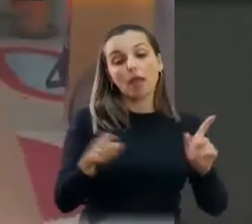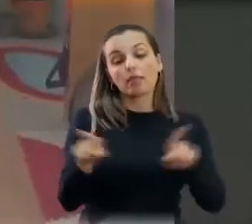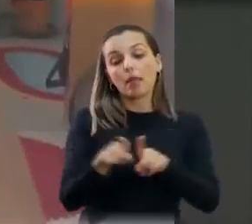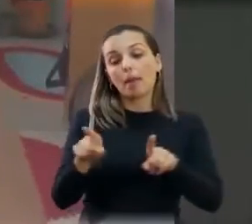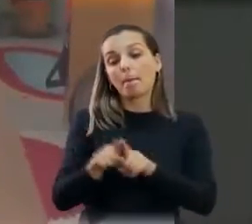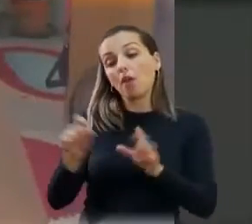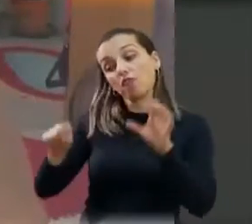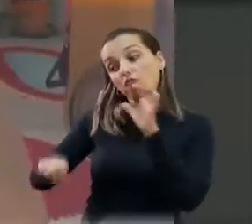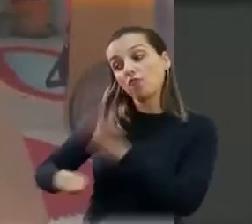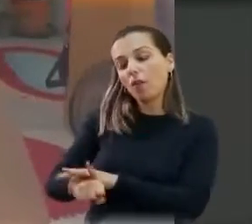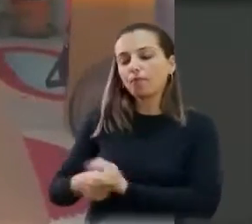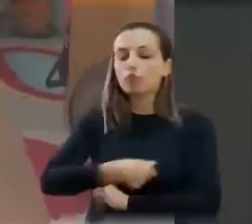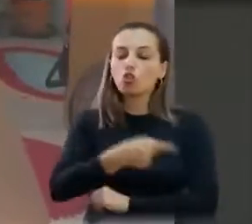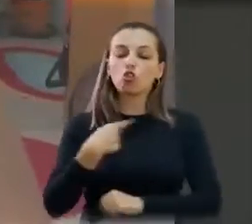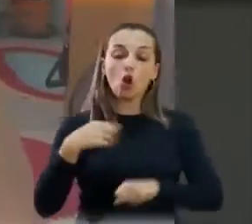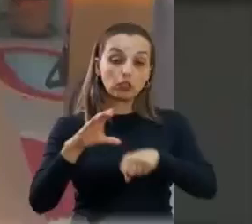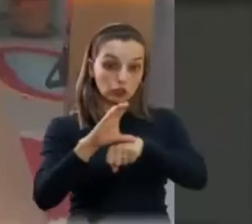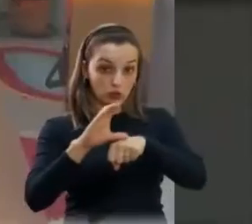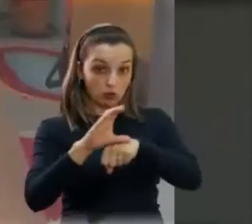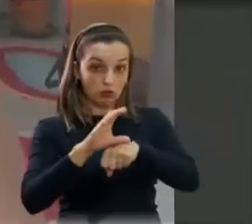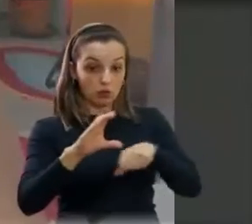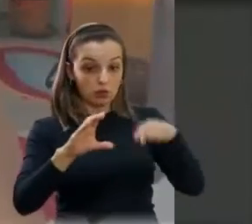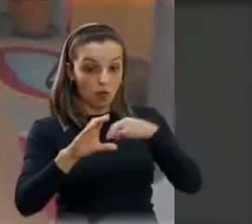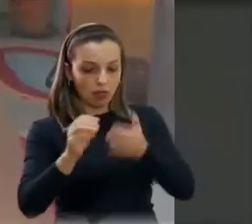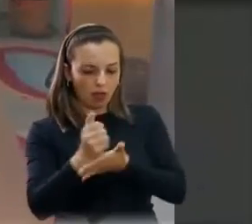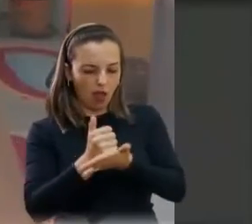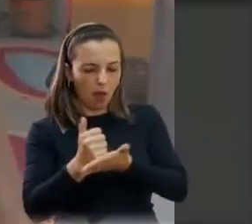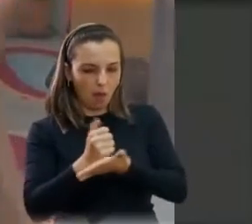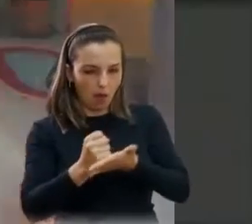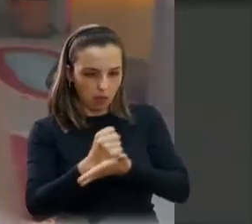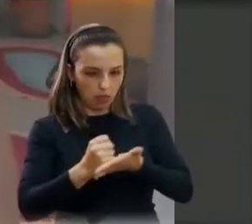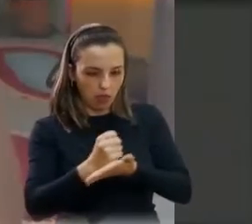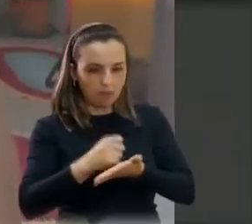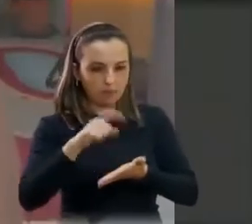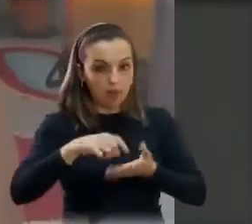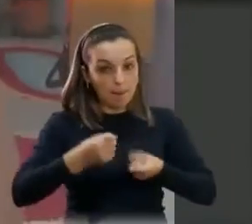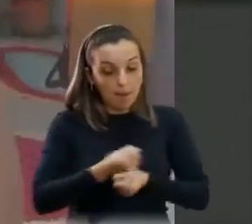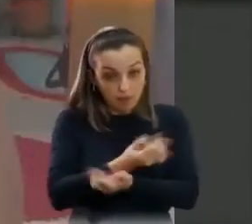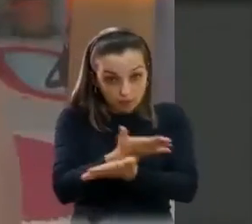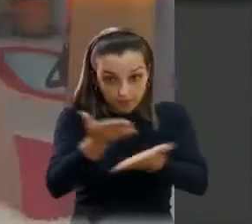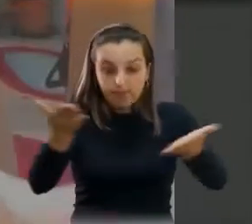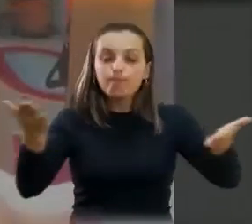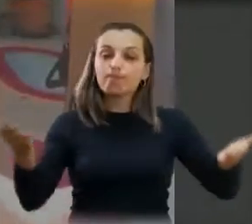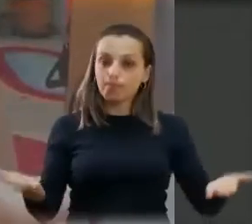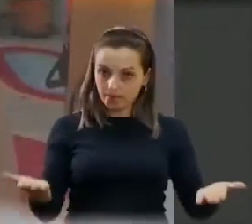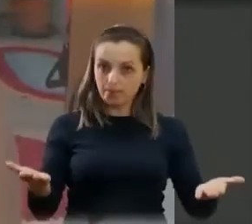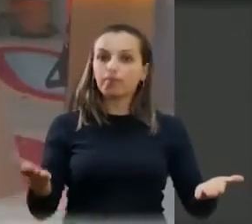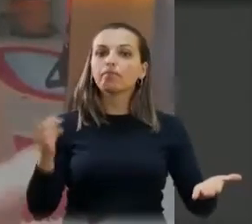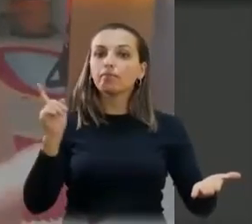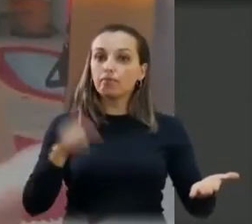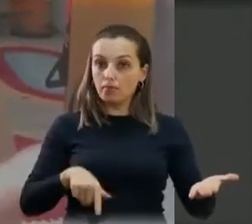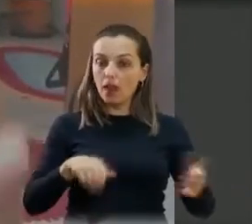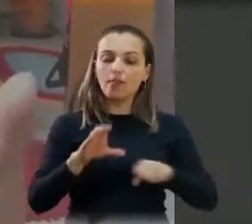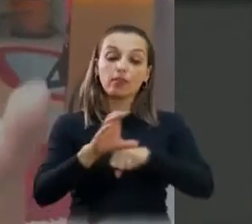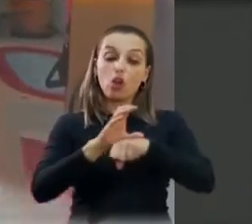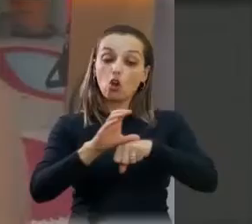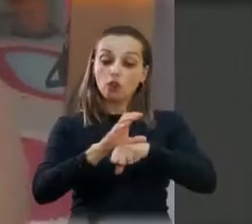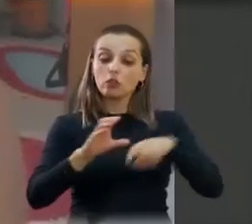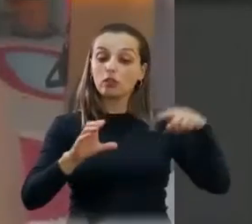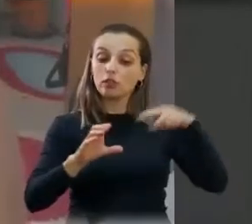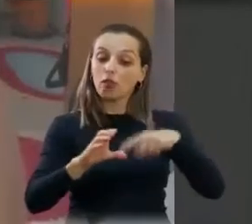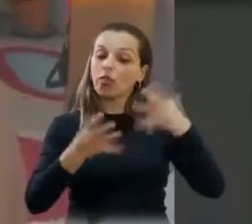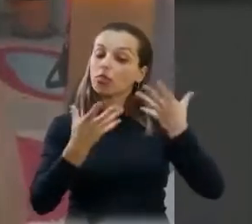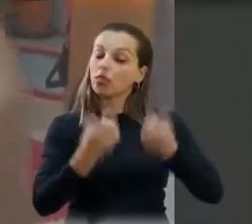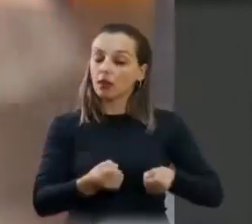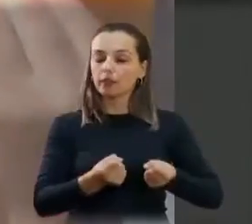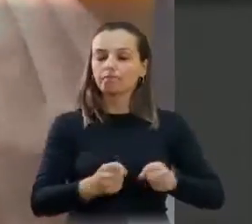única e exclusivamente na Constituição para conseguir entregar o melhor possível aquilo dentro de que a nossa mãe das leis nos